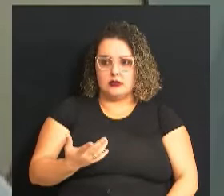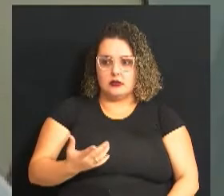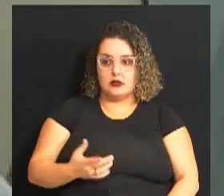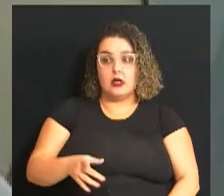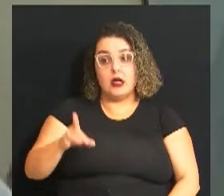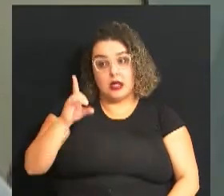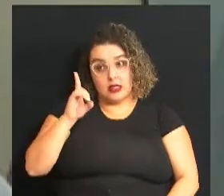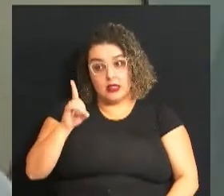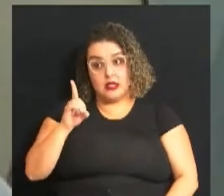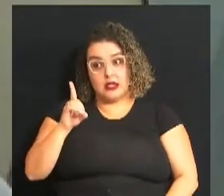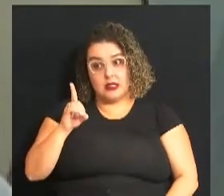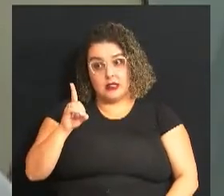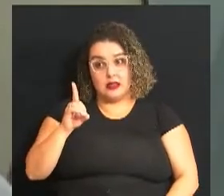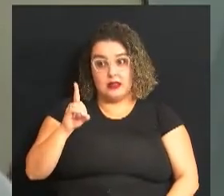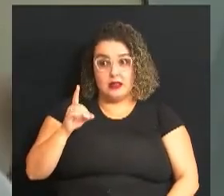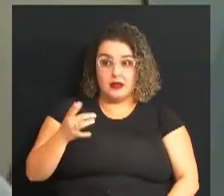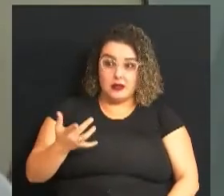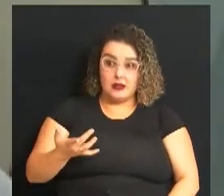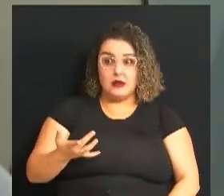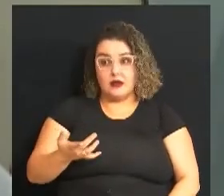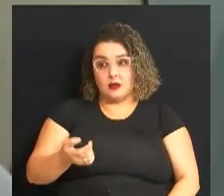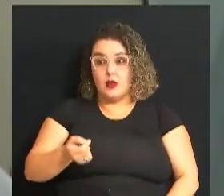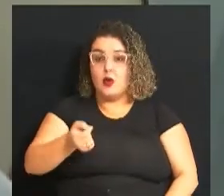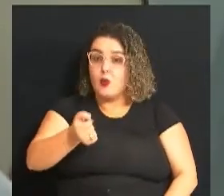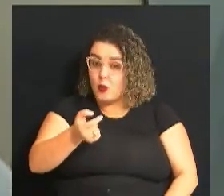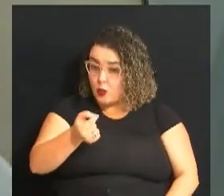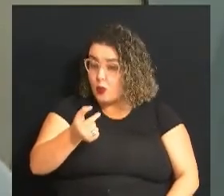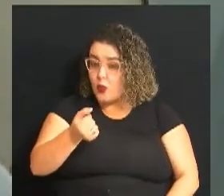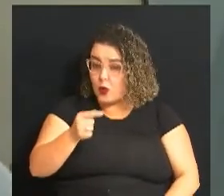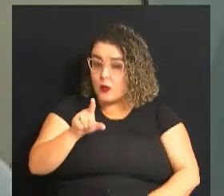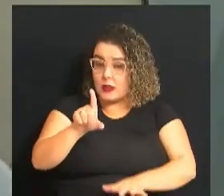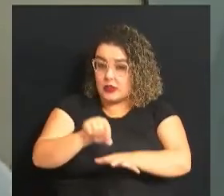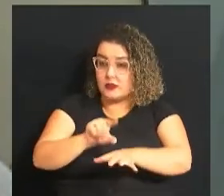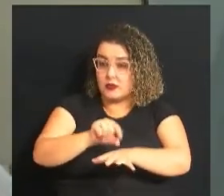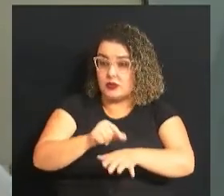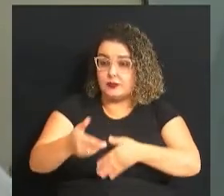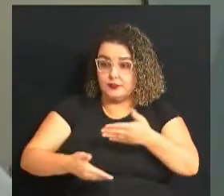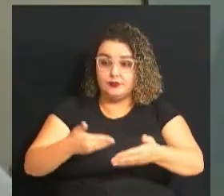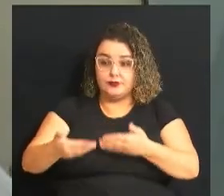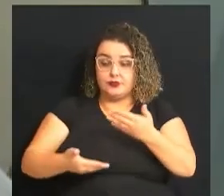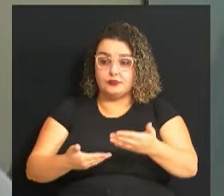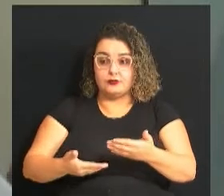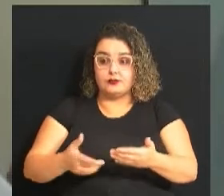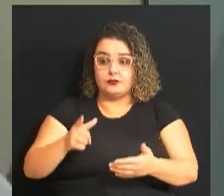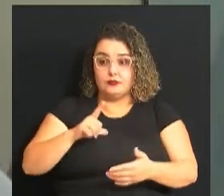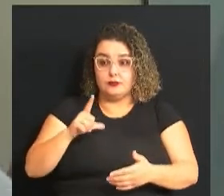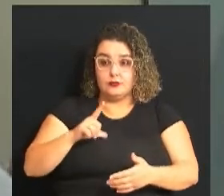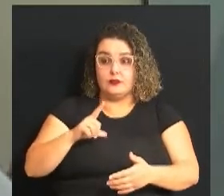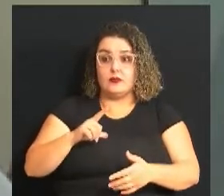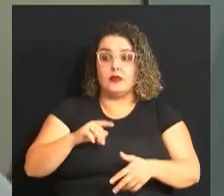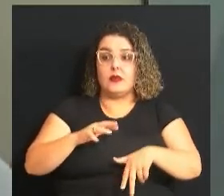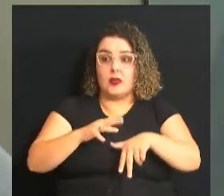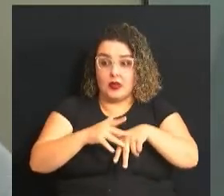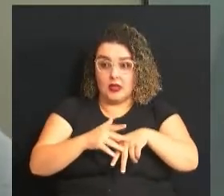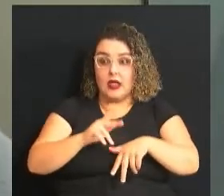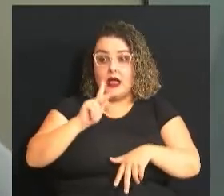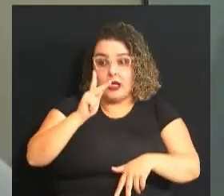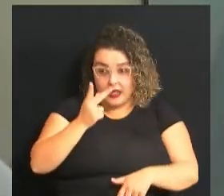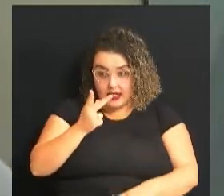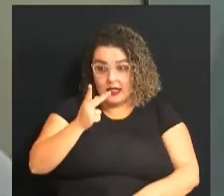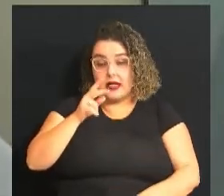que tem poucas opções de tratamento. Tem muitos pacientes que têm vírus da HIV, hepatite B e